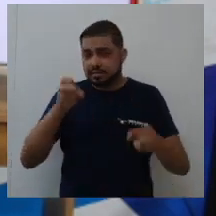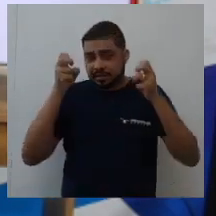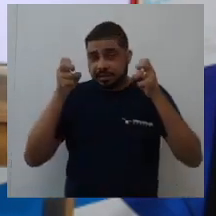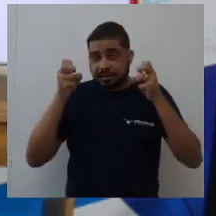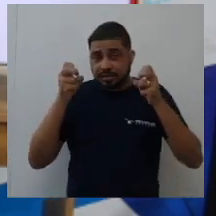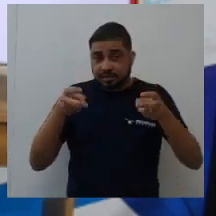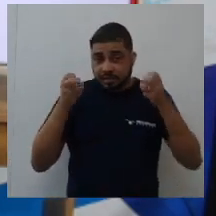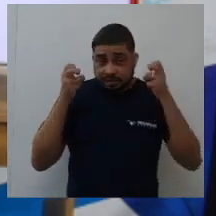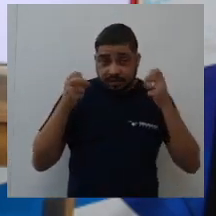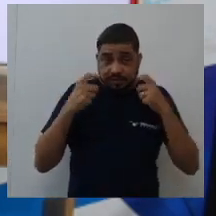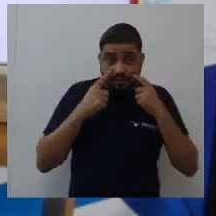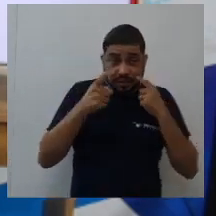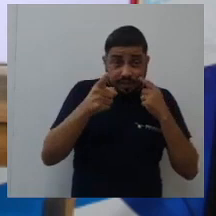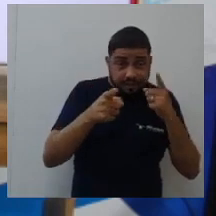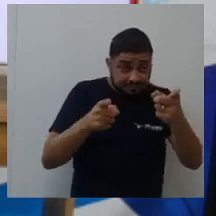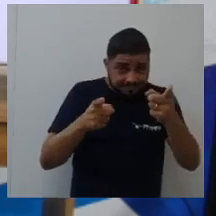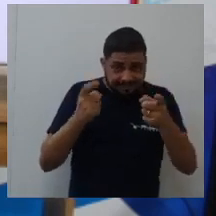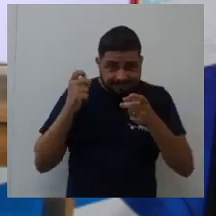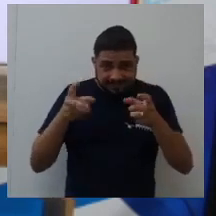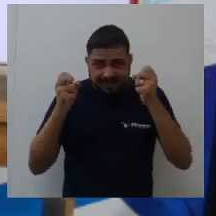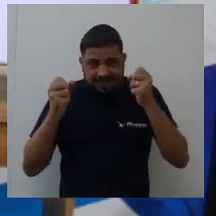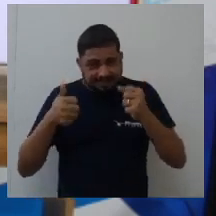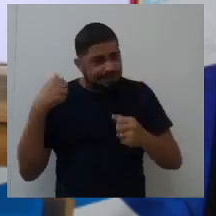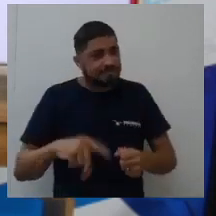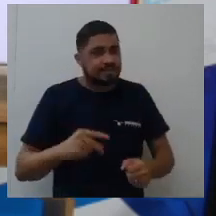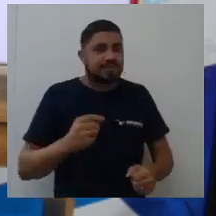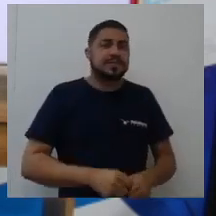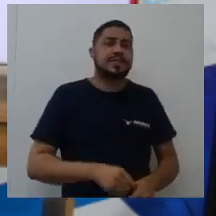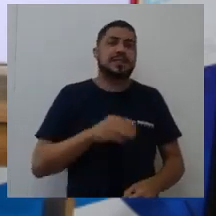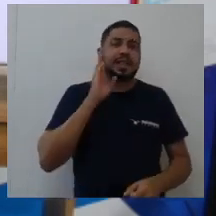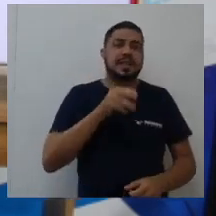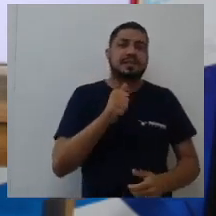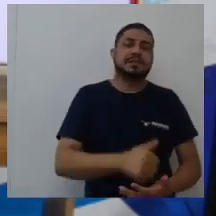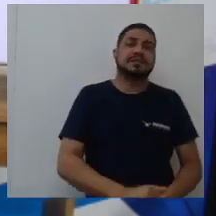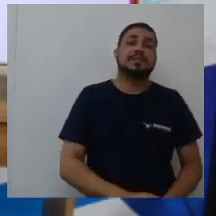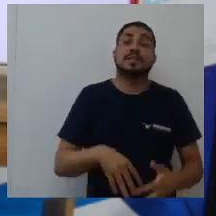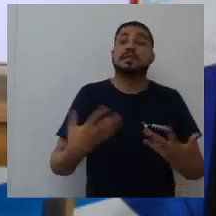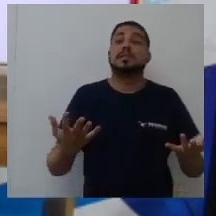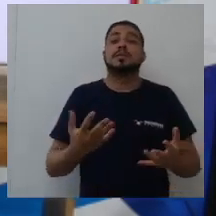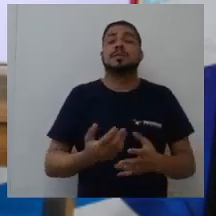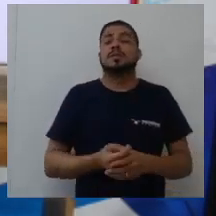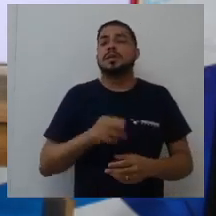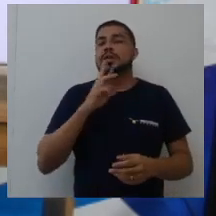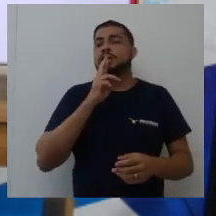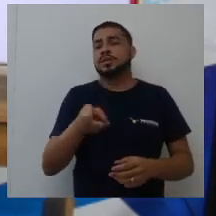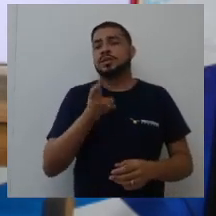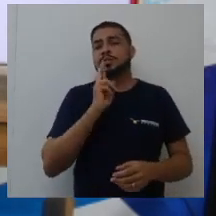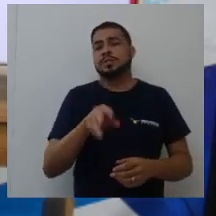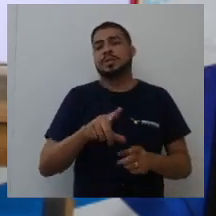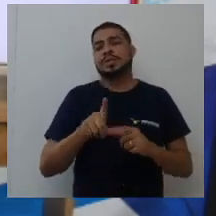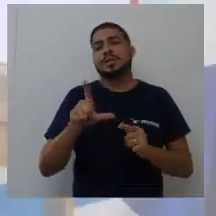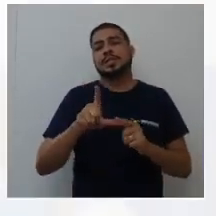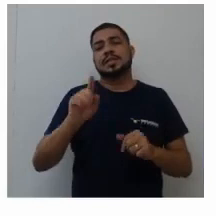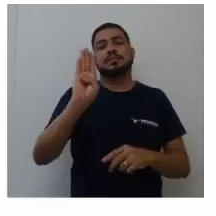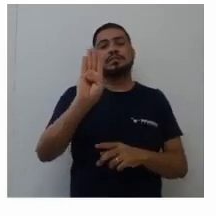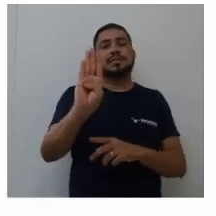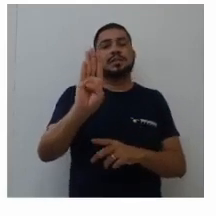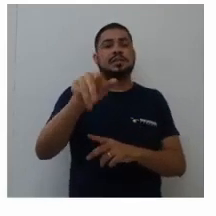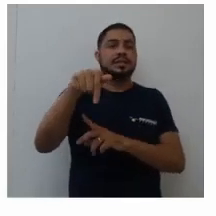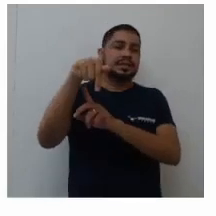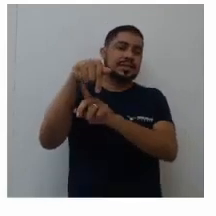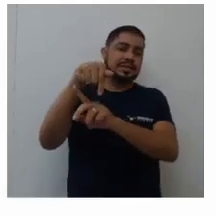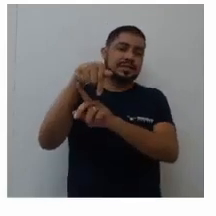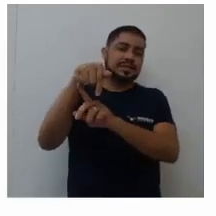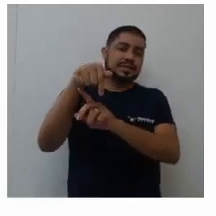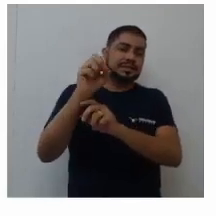Sacou aí? E aí, você? Sacou? Beleza, massa demais, velho. Então, resposta letra B, 7.